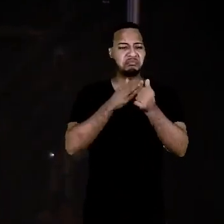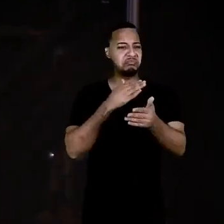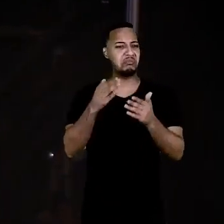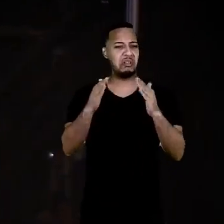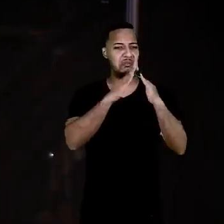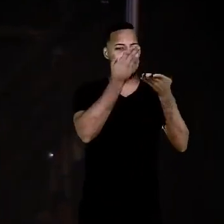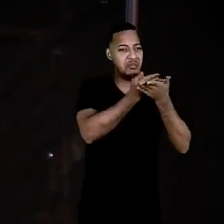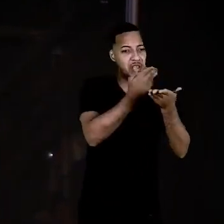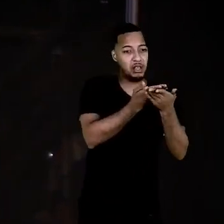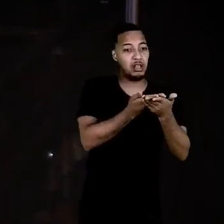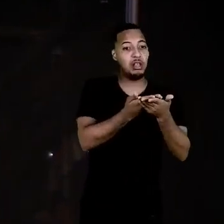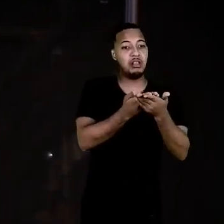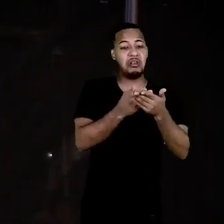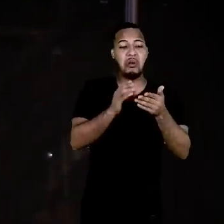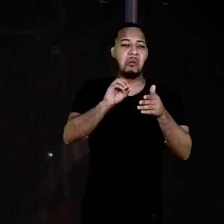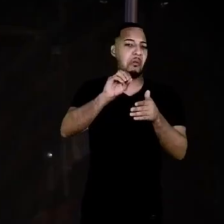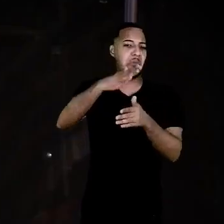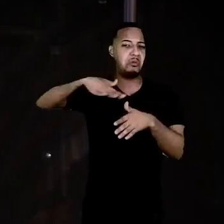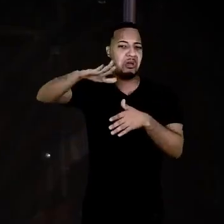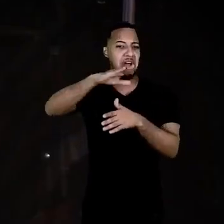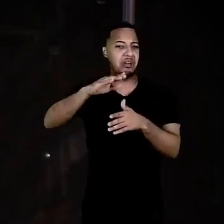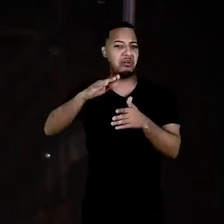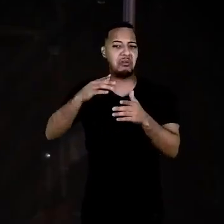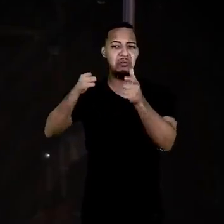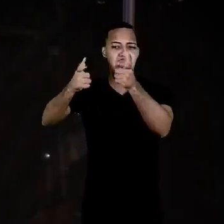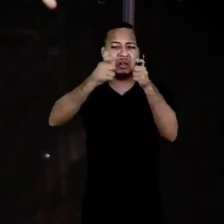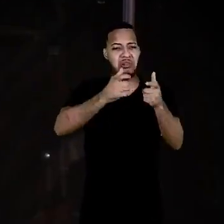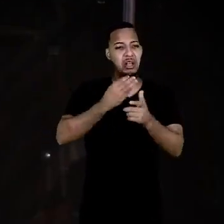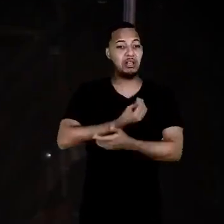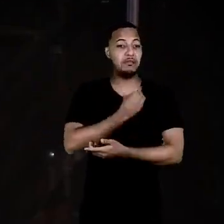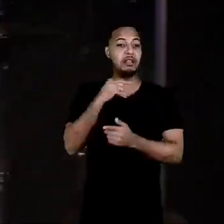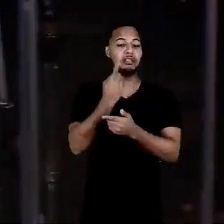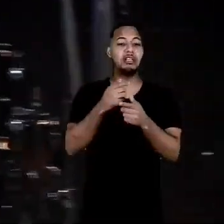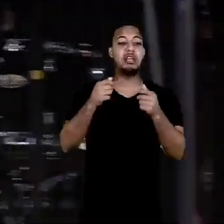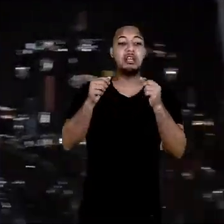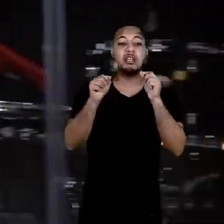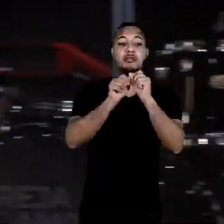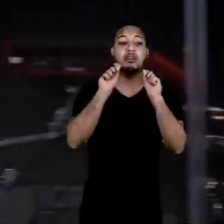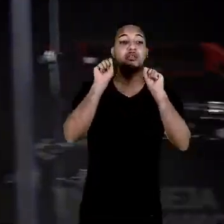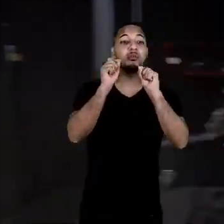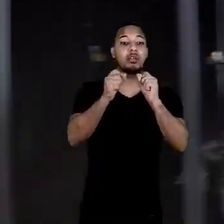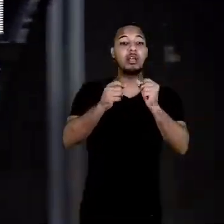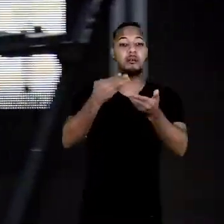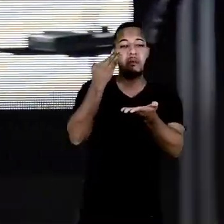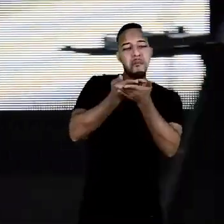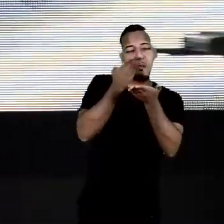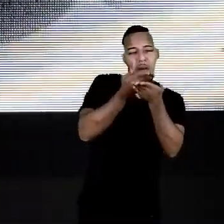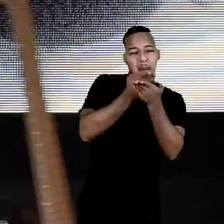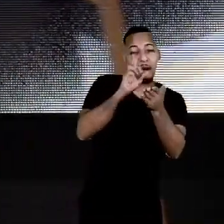primeiro estuda e faz a prova. Com Deus a gente faz a prova e depois aprende.